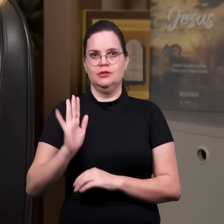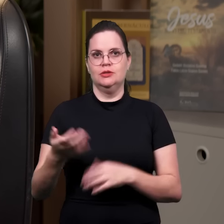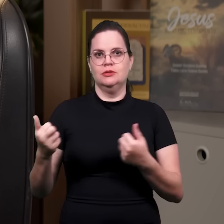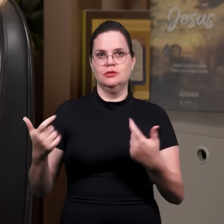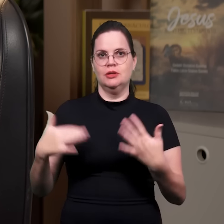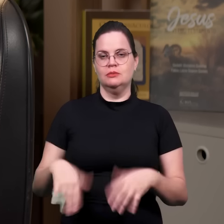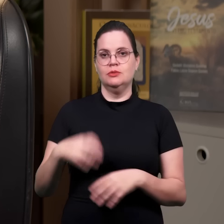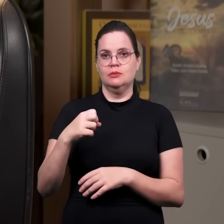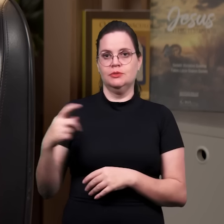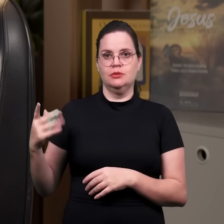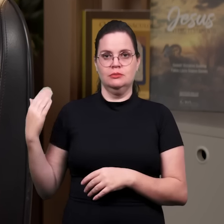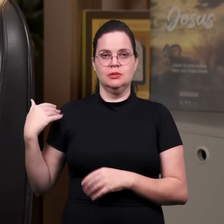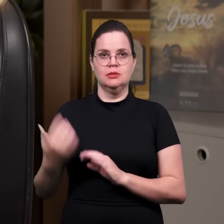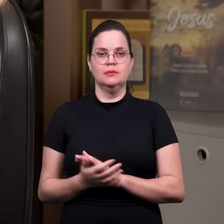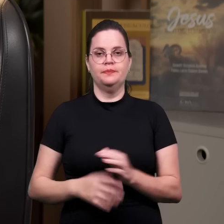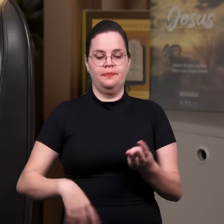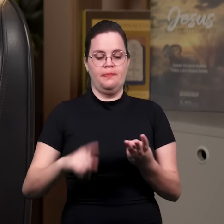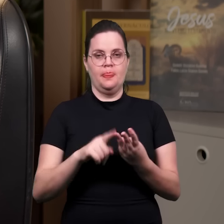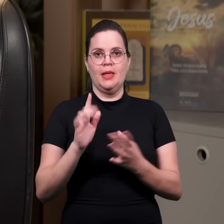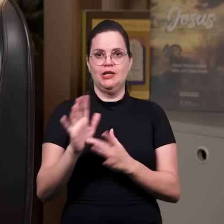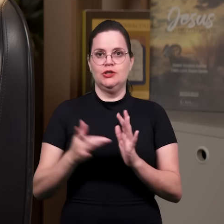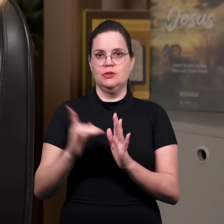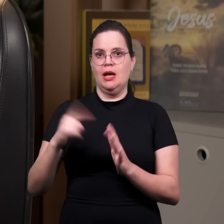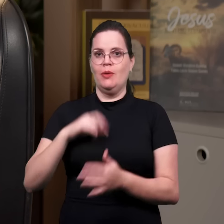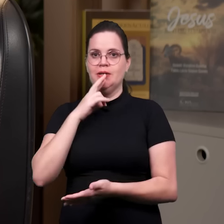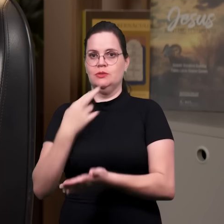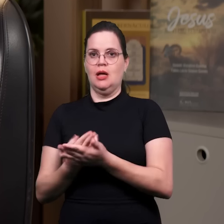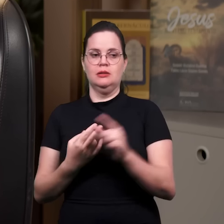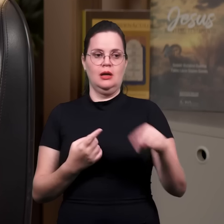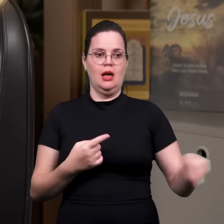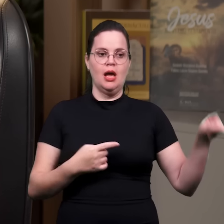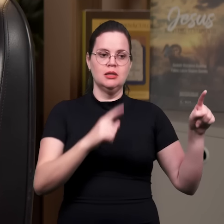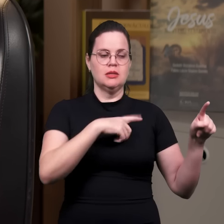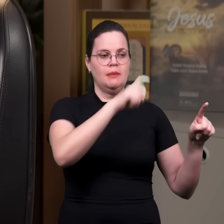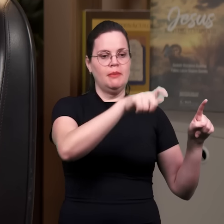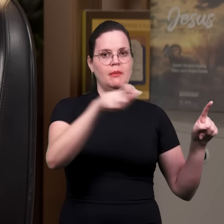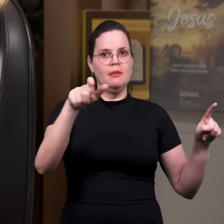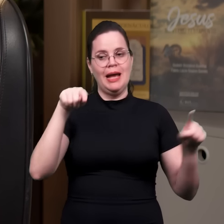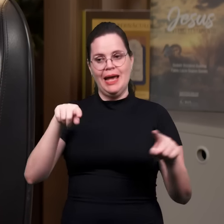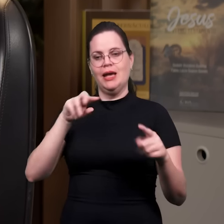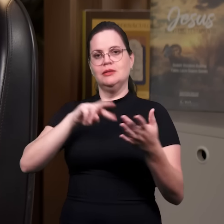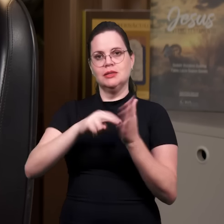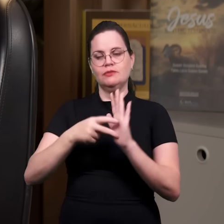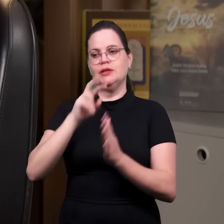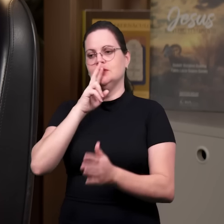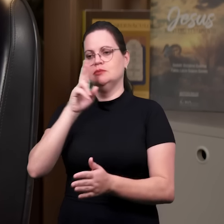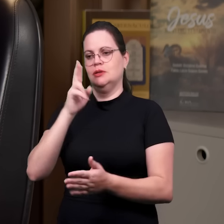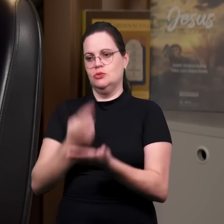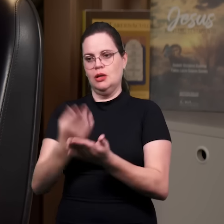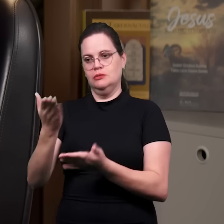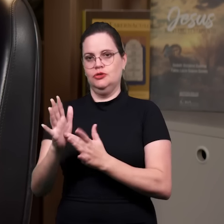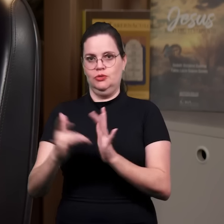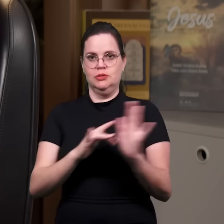anteriores, o cordeiro como um tipo e Jesus como o antítipo. Então, nós vamos começar a abordar aqui sobre o primeiro ponto